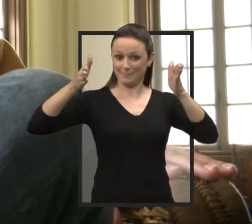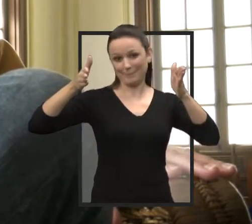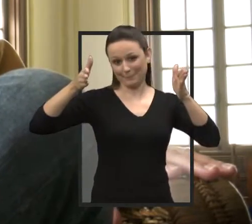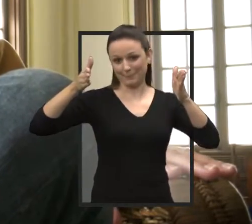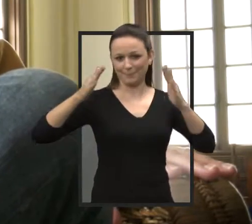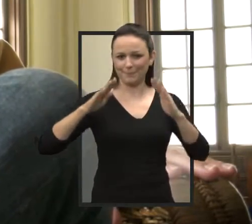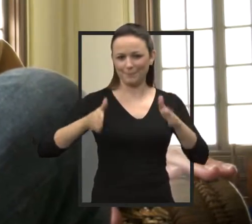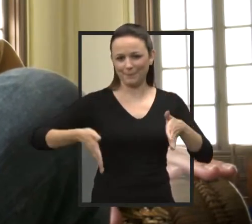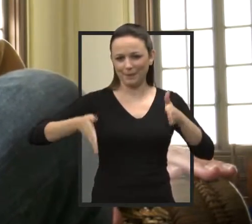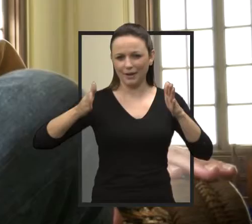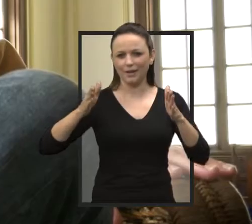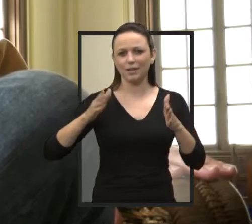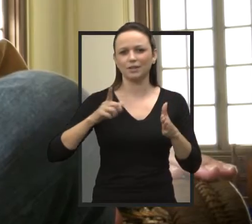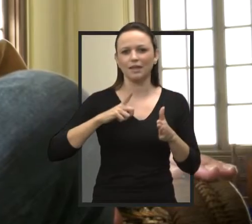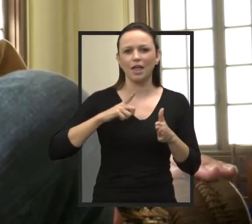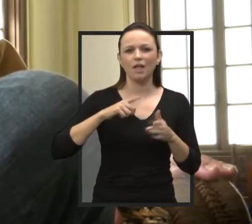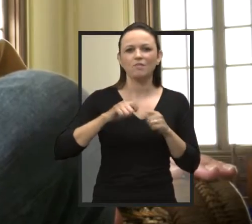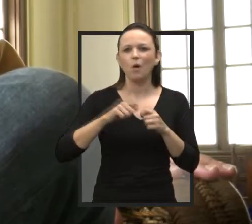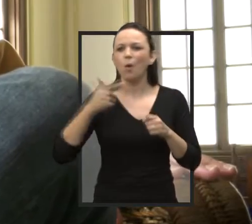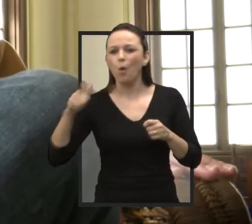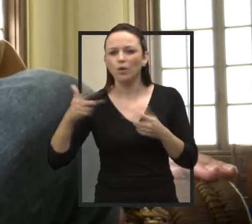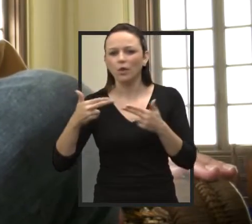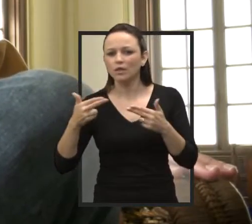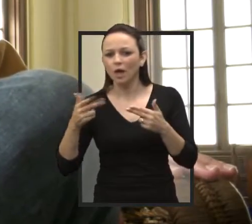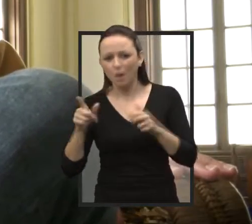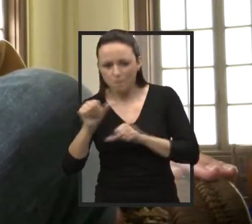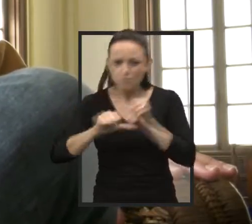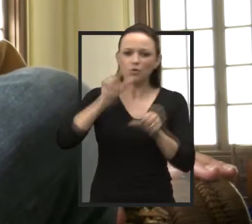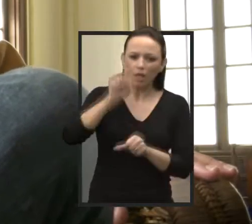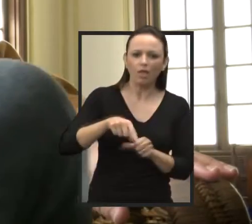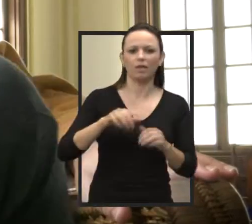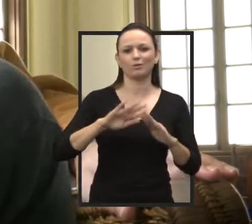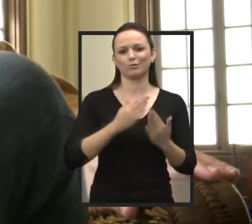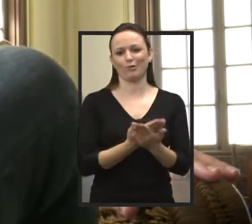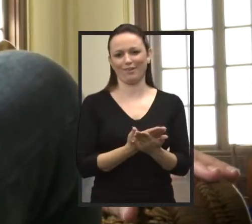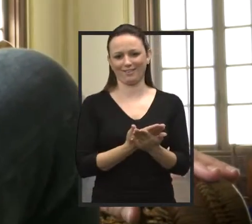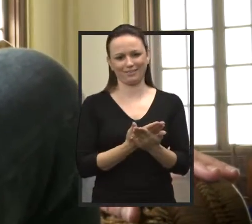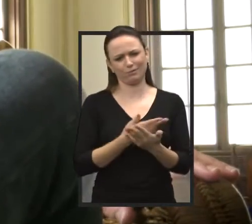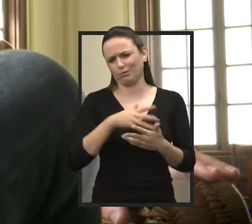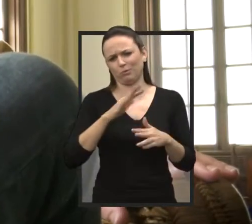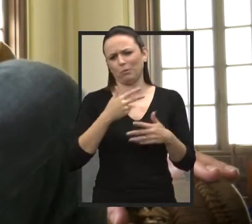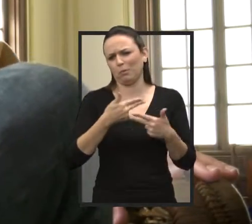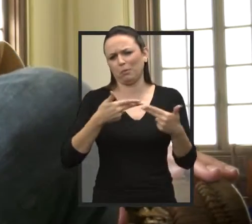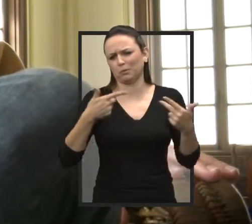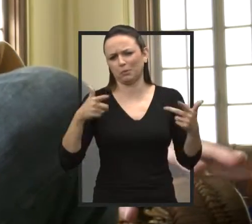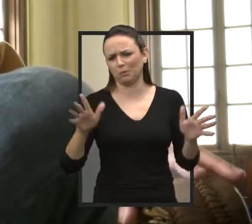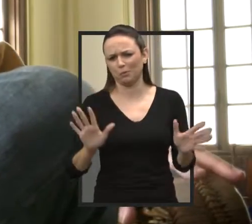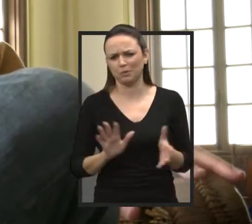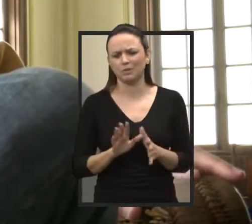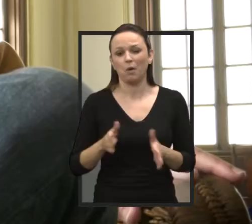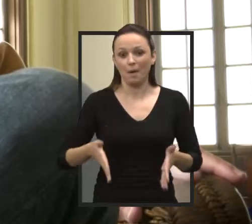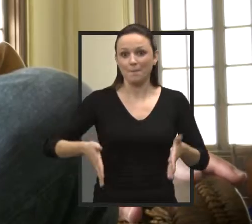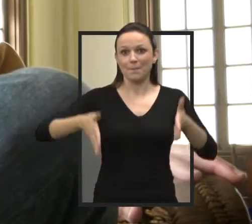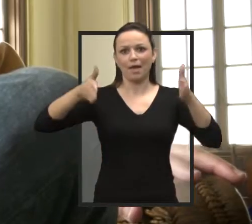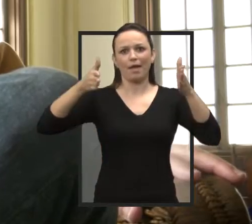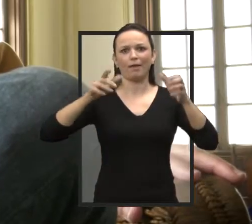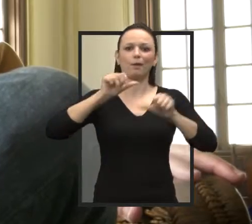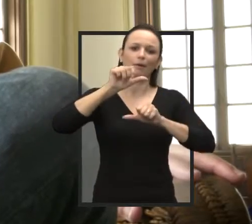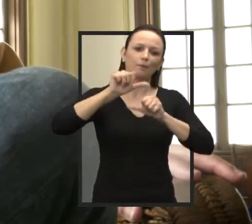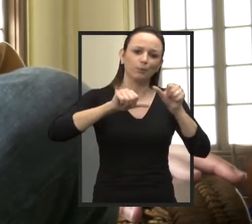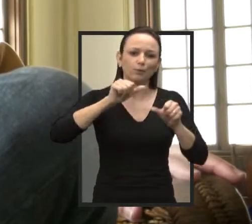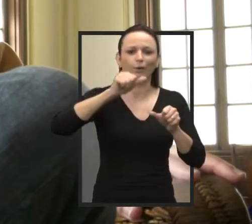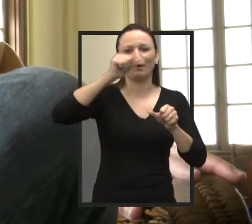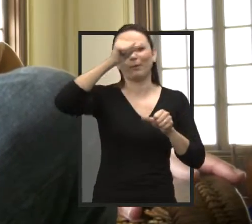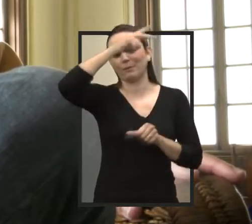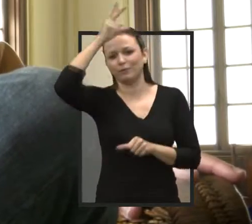que tinham tido alguma outra função e acabavam virando escola, como qualquer outra coisa, né? Um prédio grande